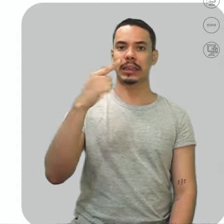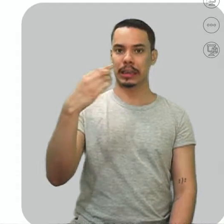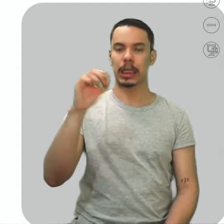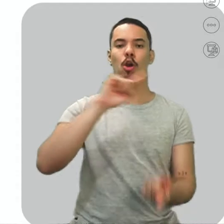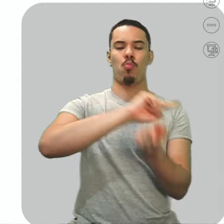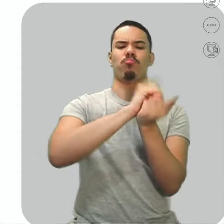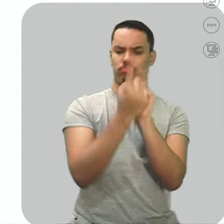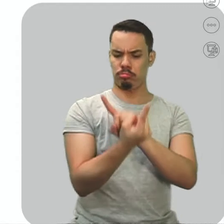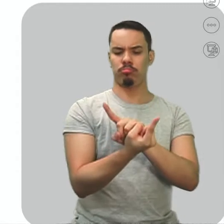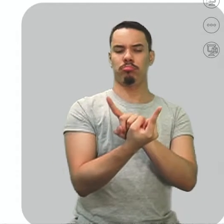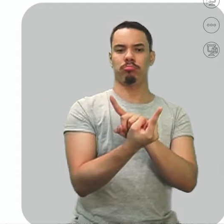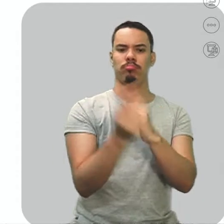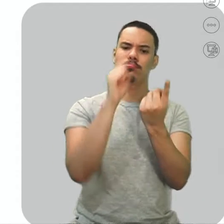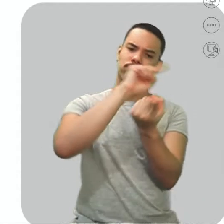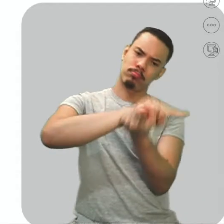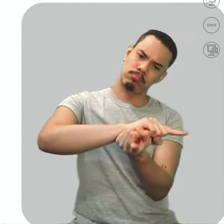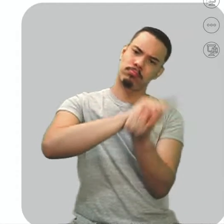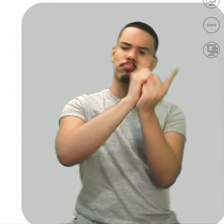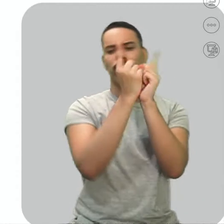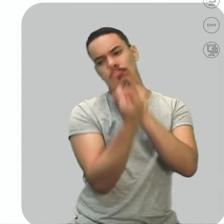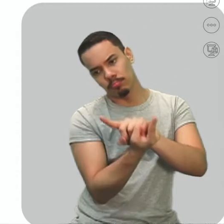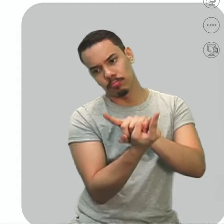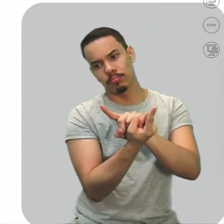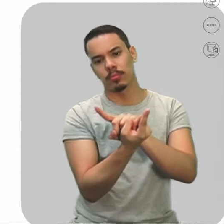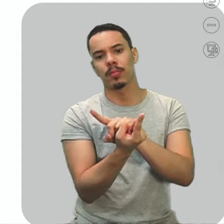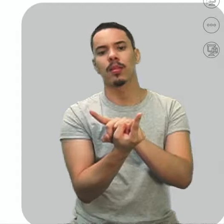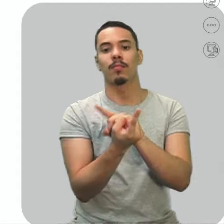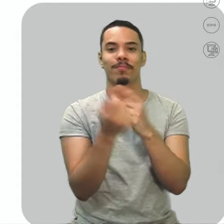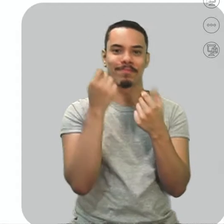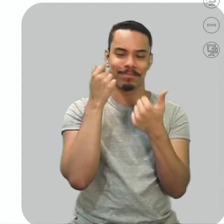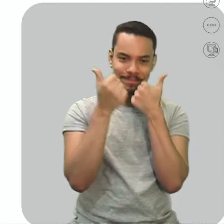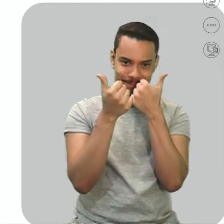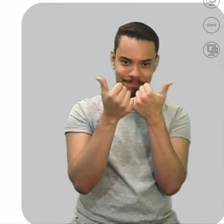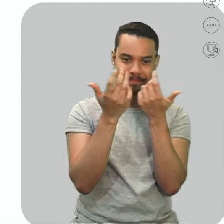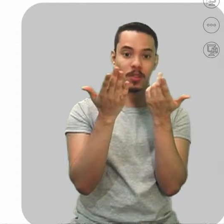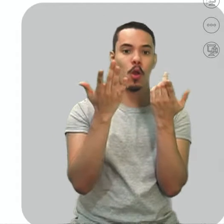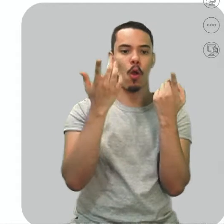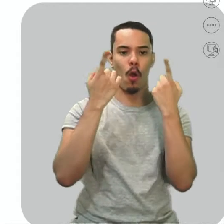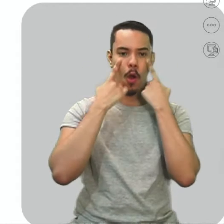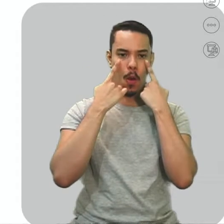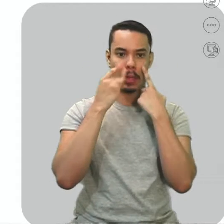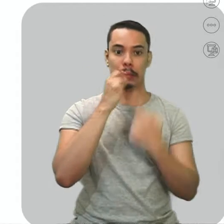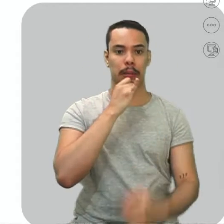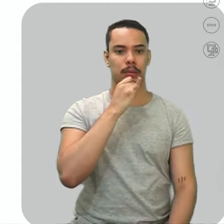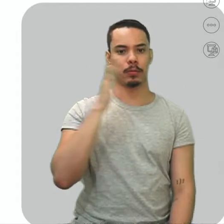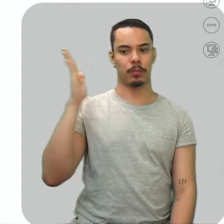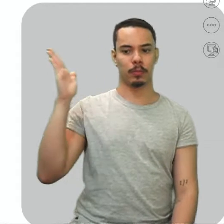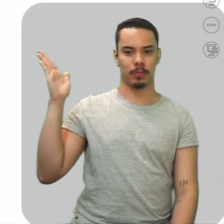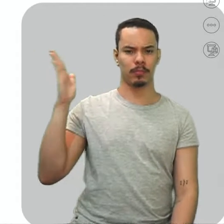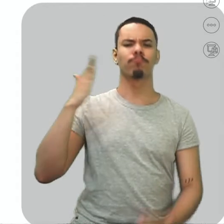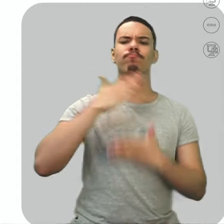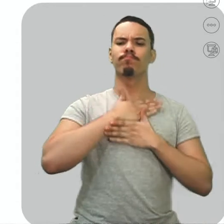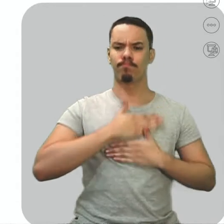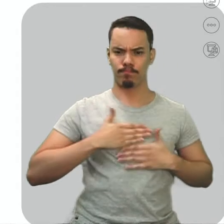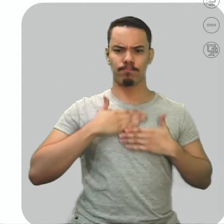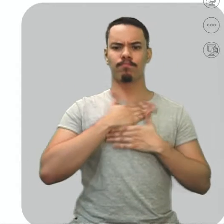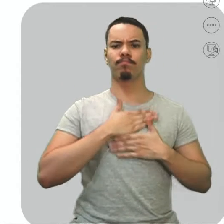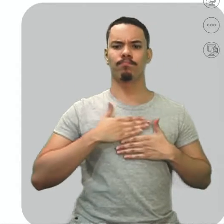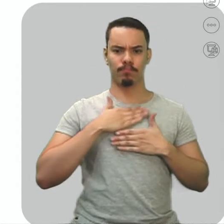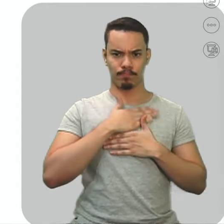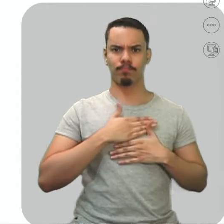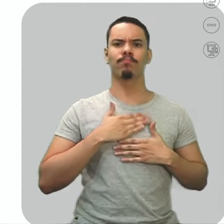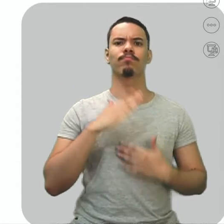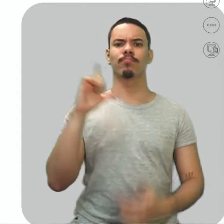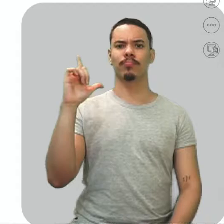posição muito bem e olha o exemplo gostaria de